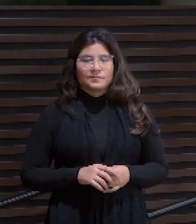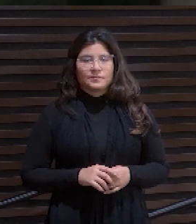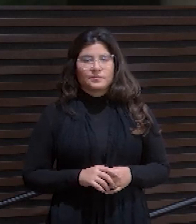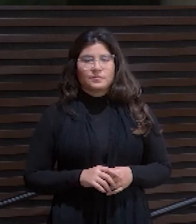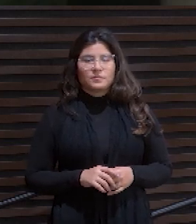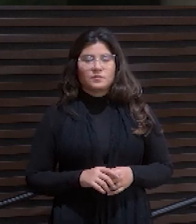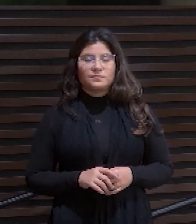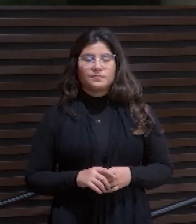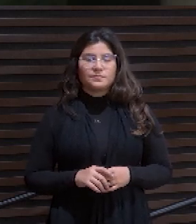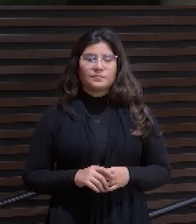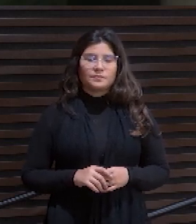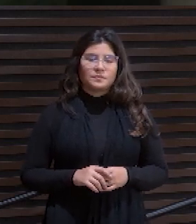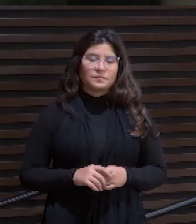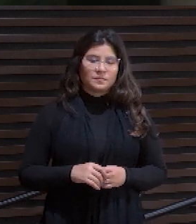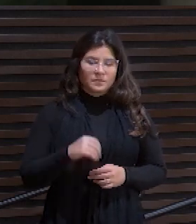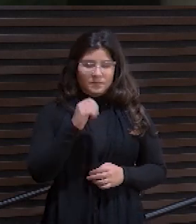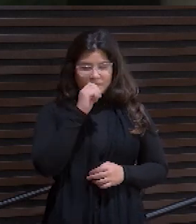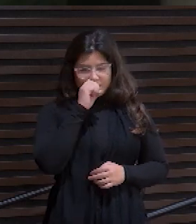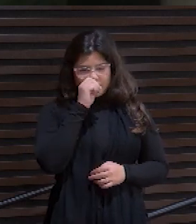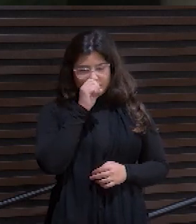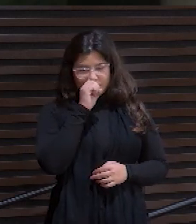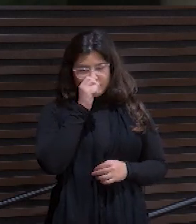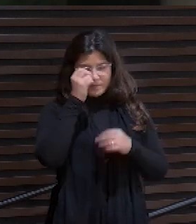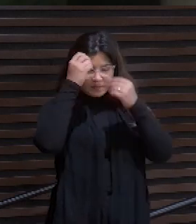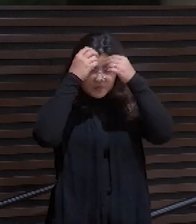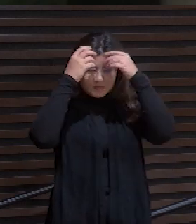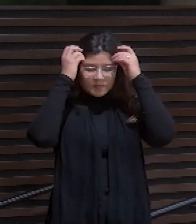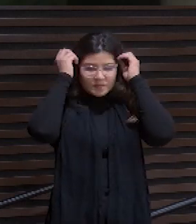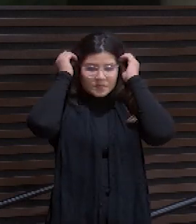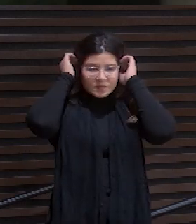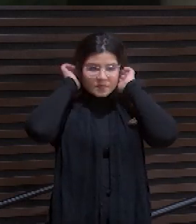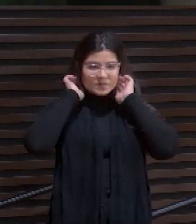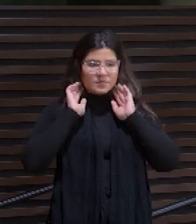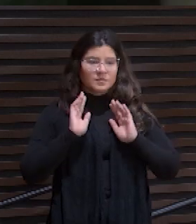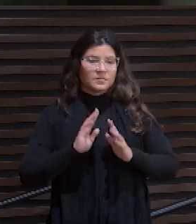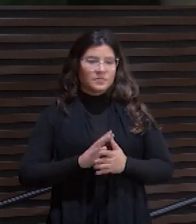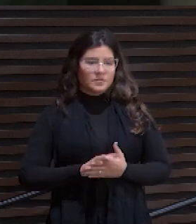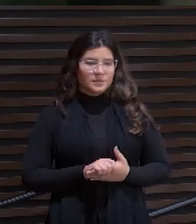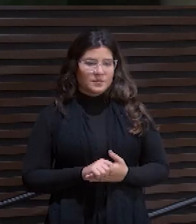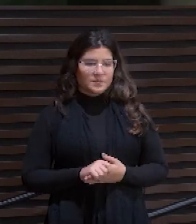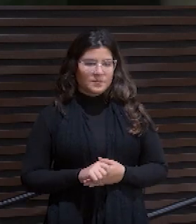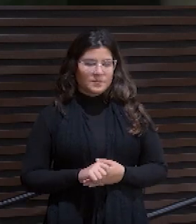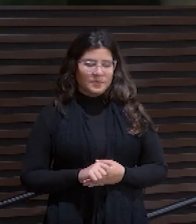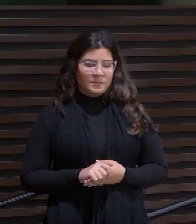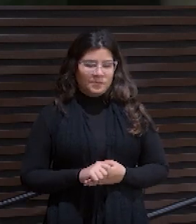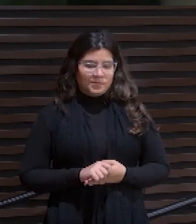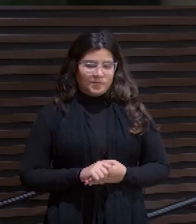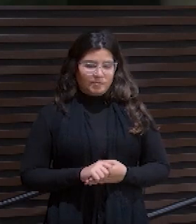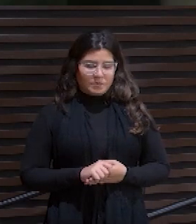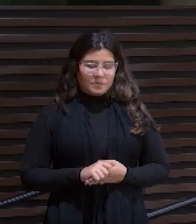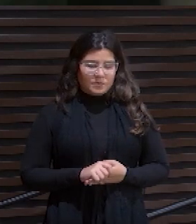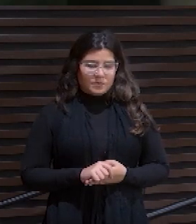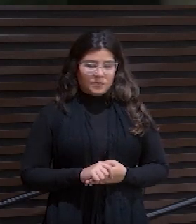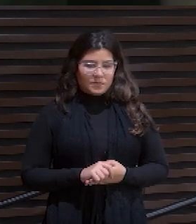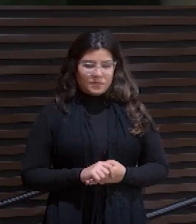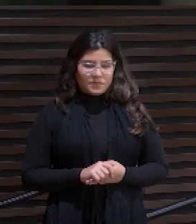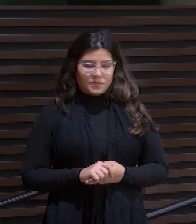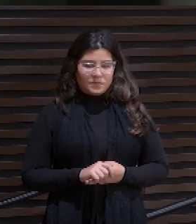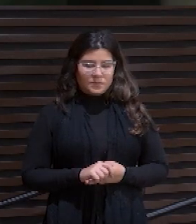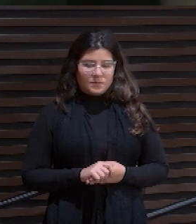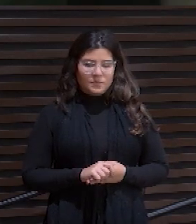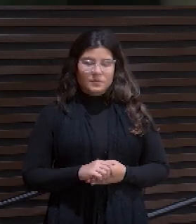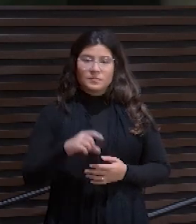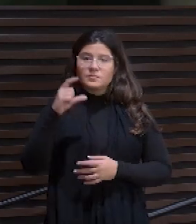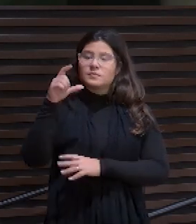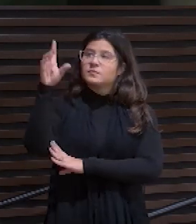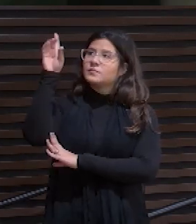Evangelho segundo Lucas, capítulo 5, dos versos 33 ao 39, a palavra